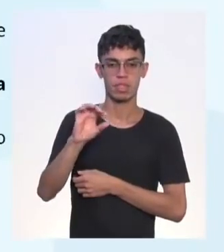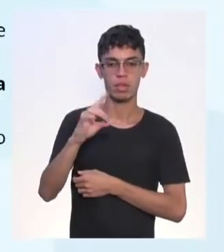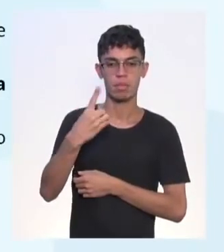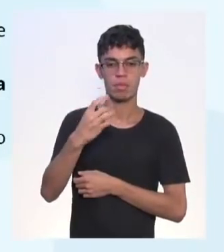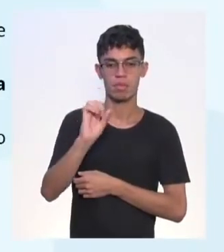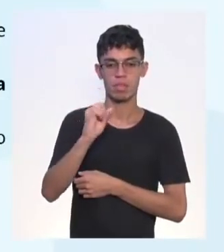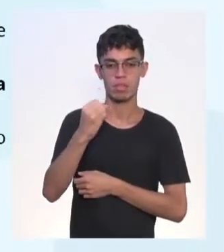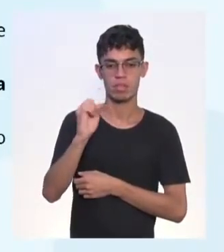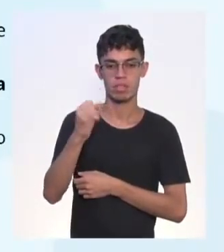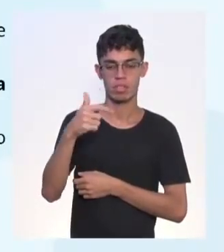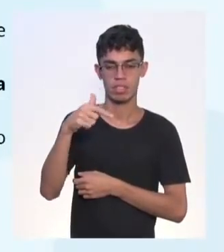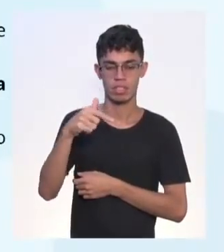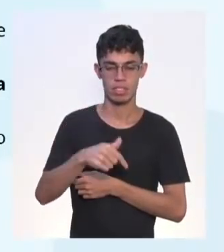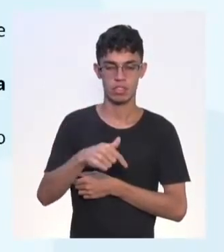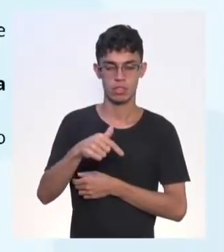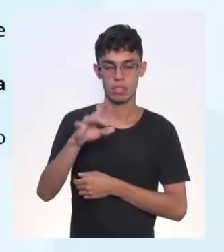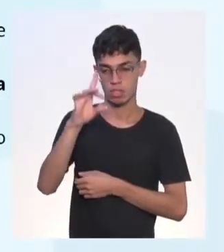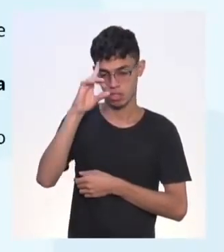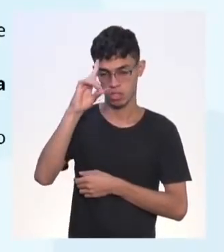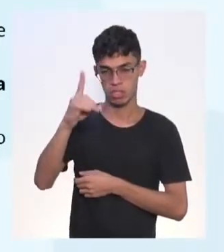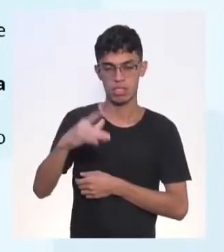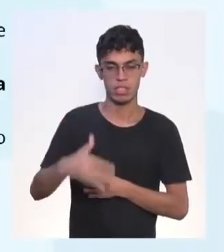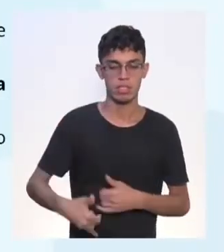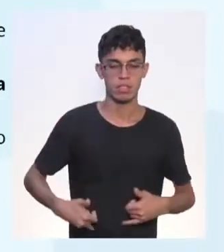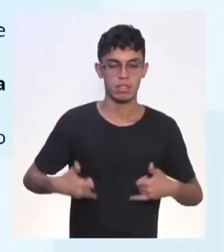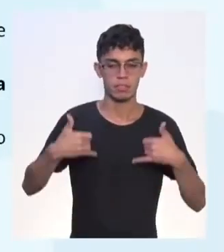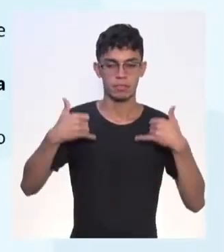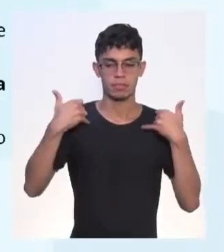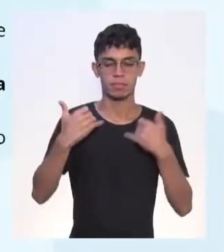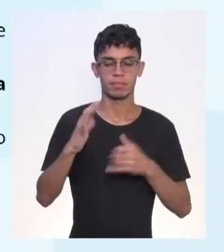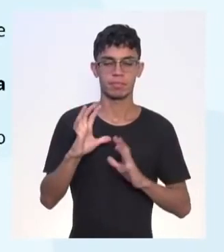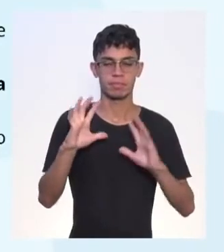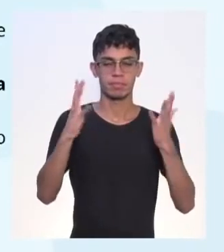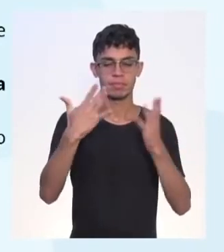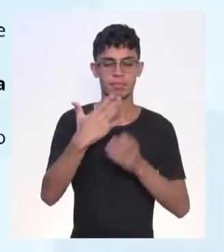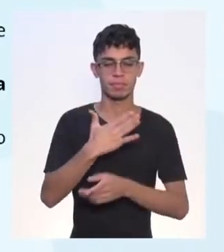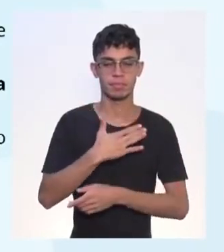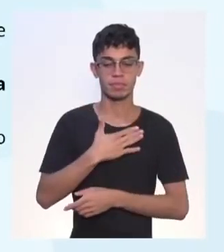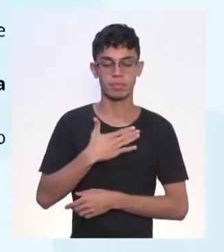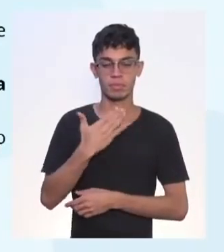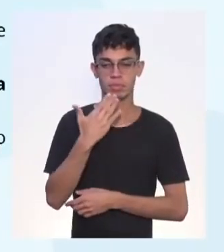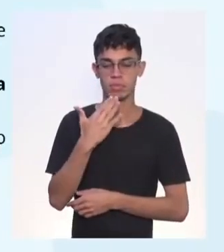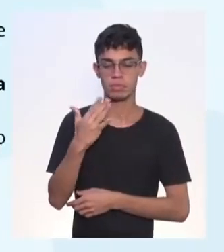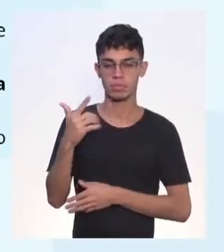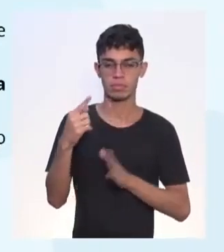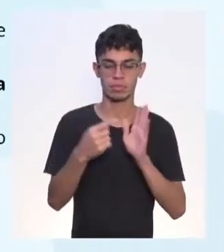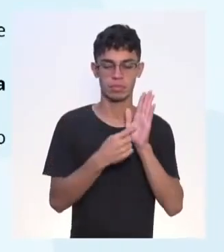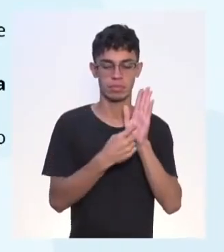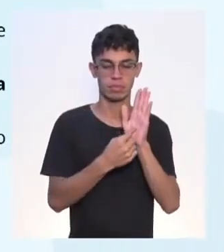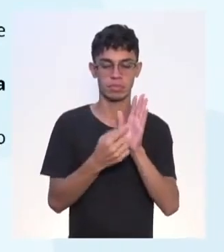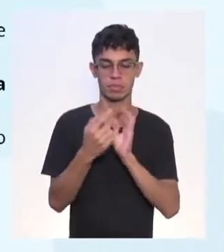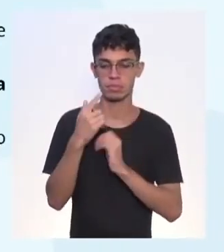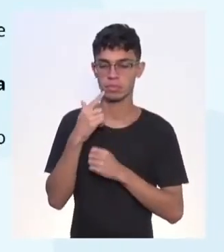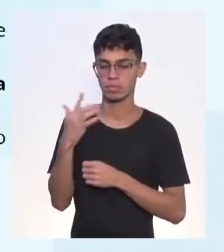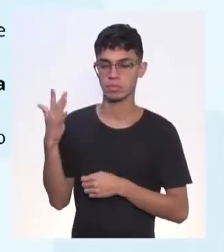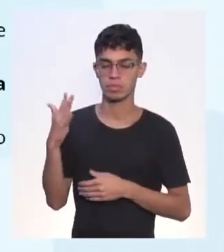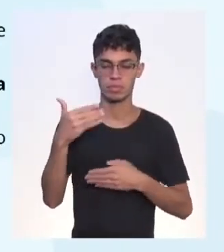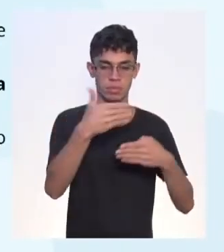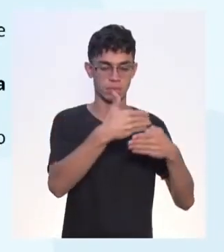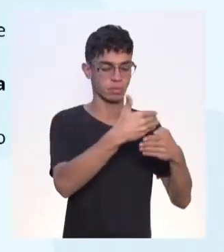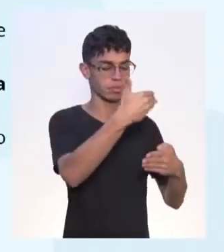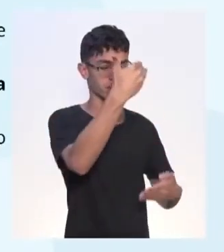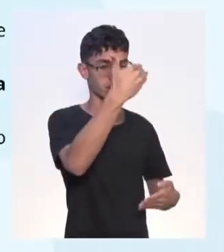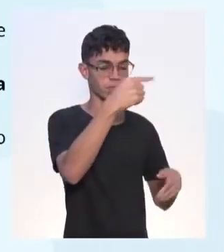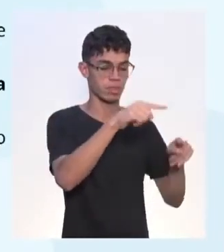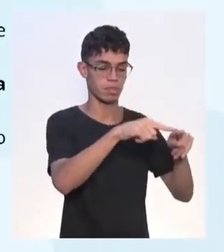do meu aniversário. Aí nós temos aí um sujeito bem comprido, né? Vou pedir para deixar na tela, só para mostrar. Ó. A folhinha pregada à